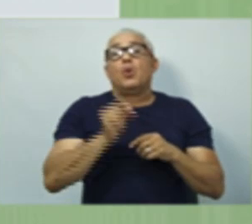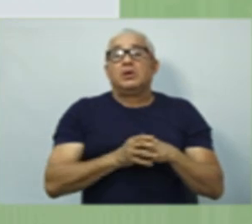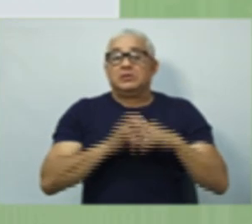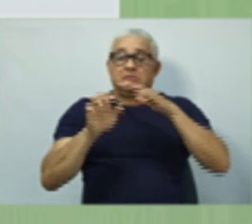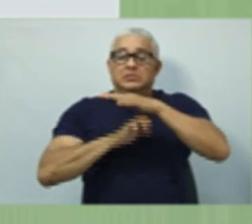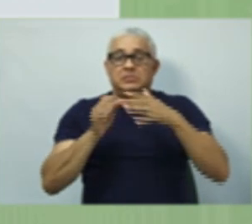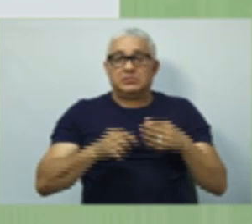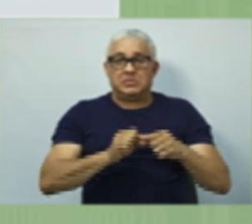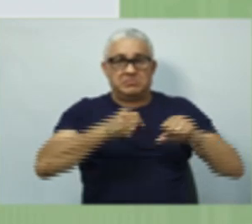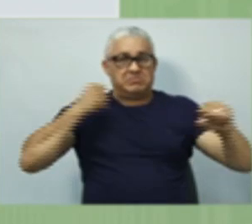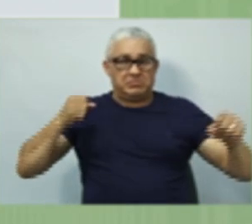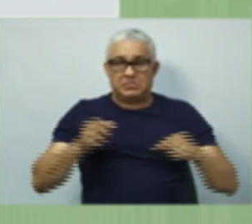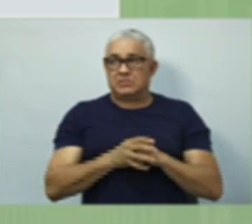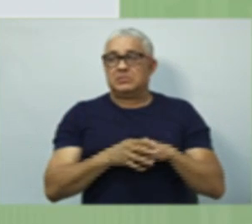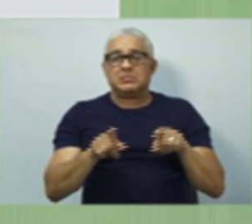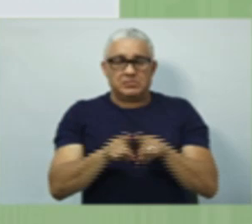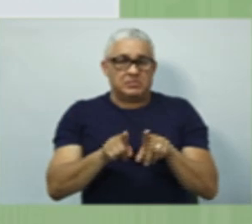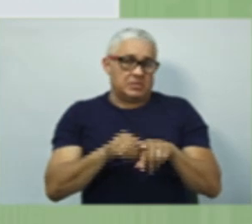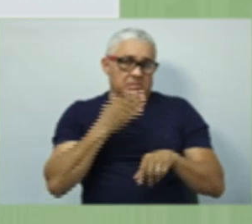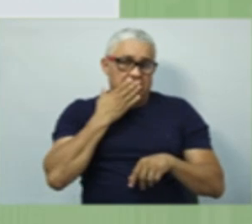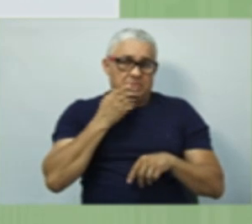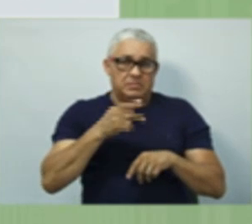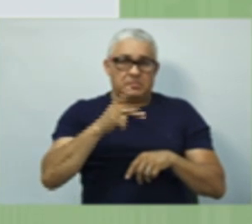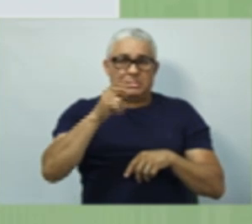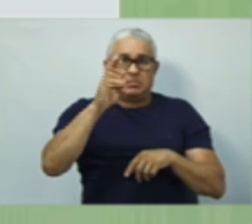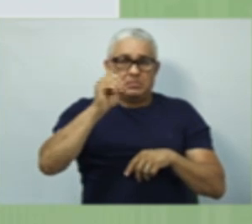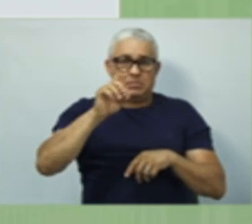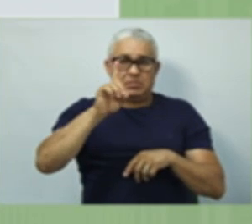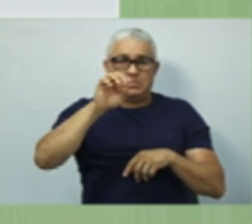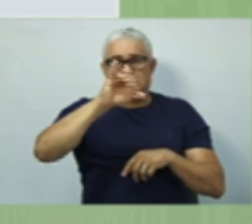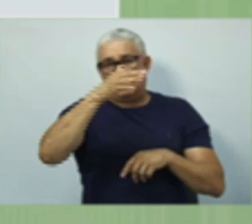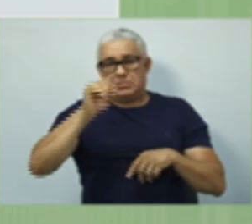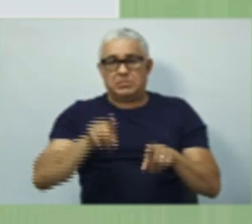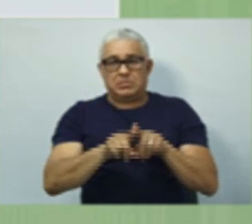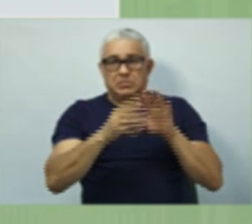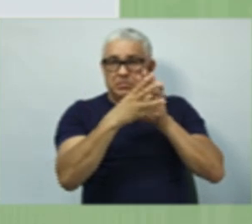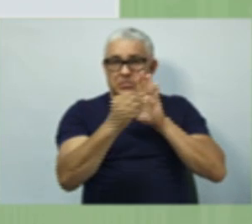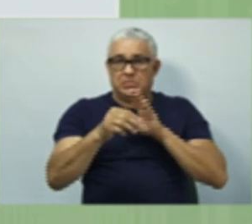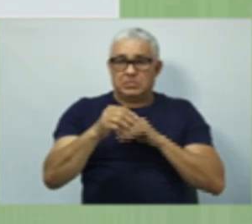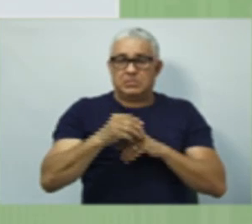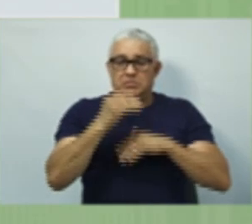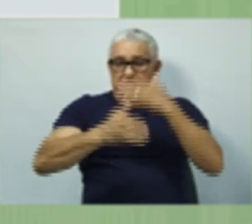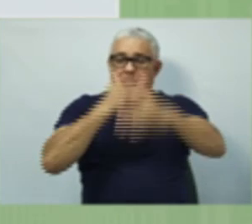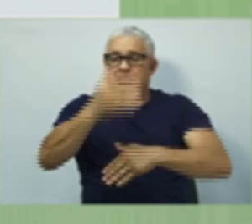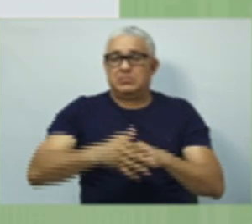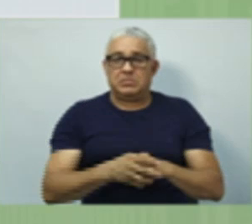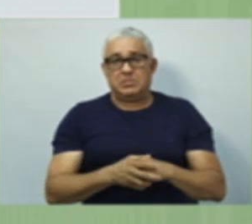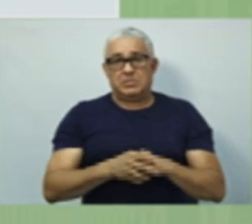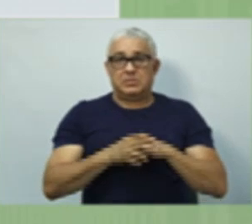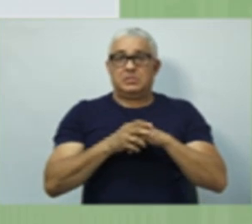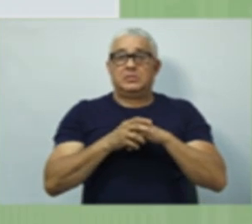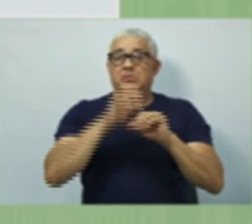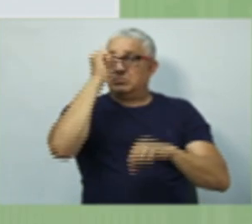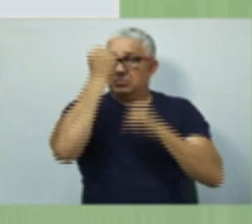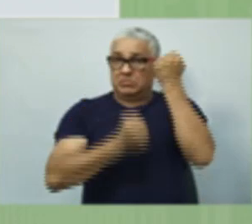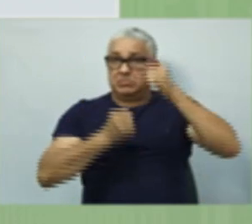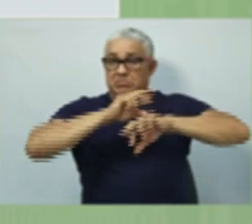corporações enquanto modo de produção e modelo de desenvolvimento. Então, as